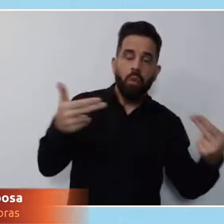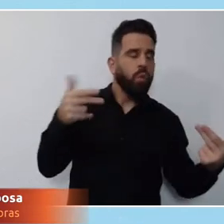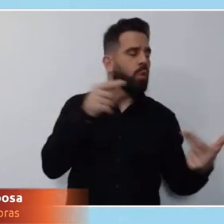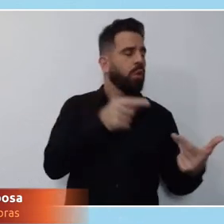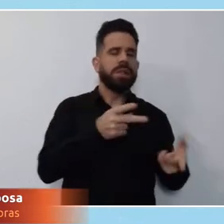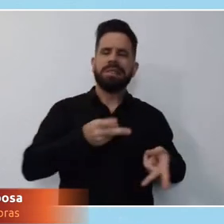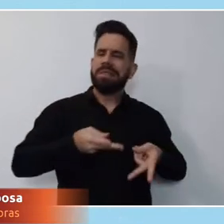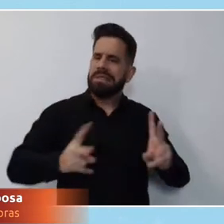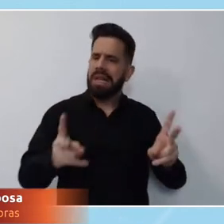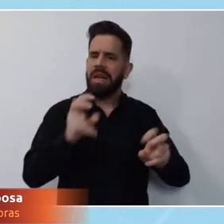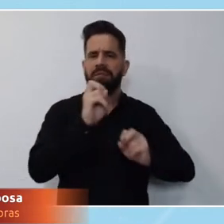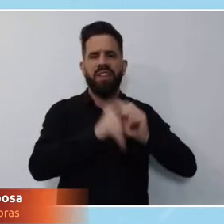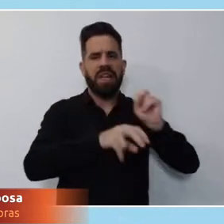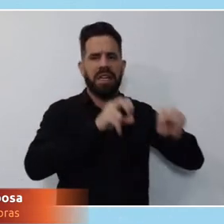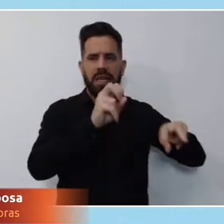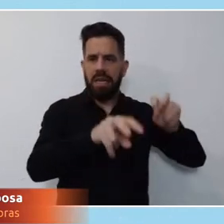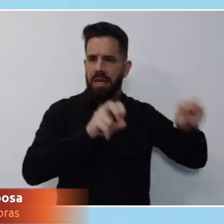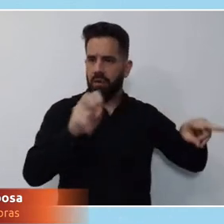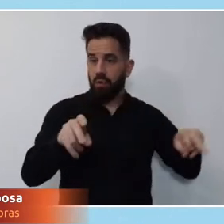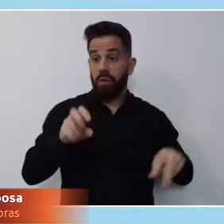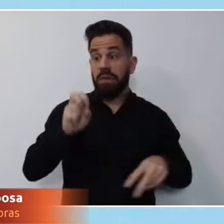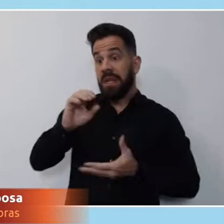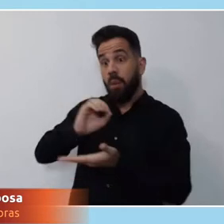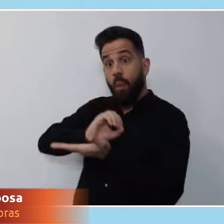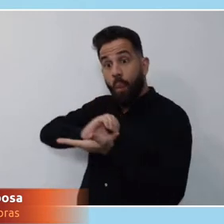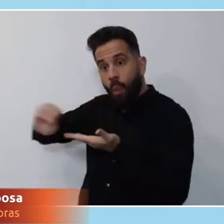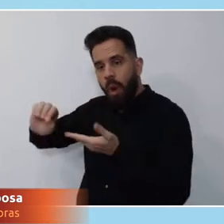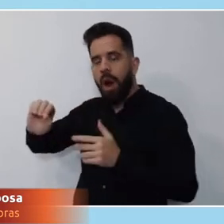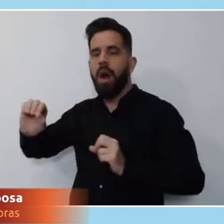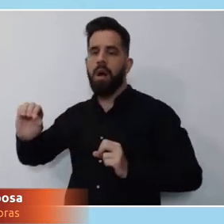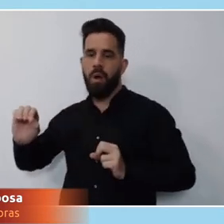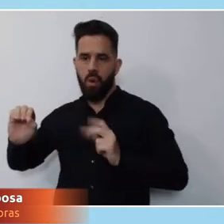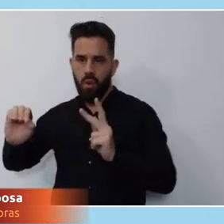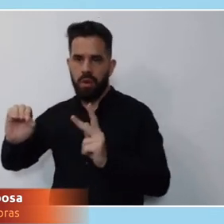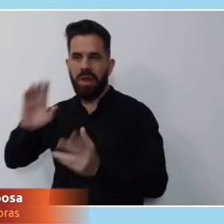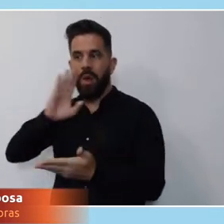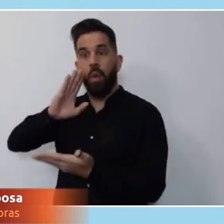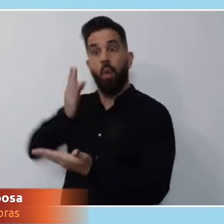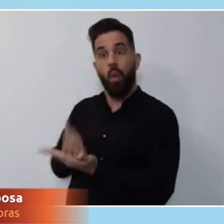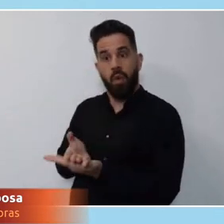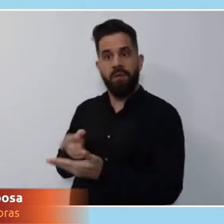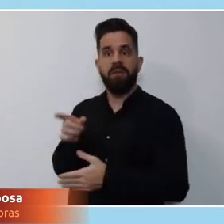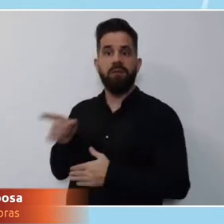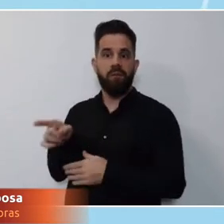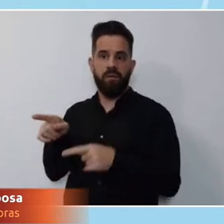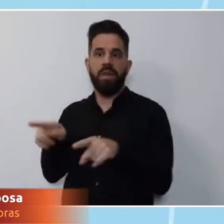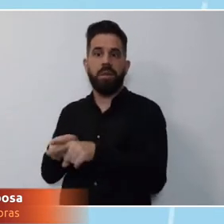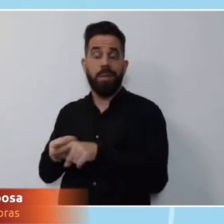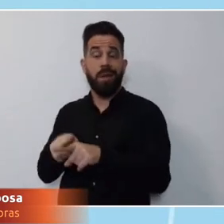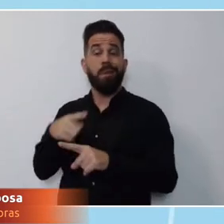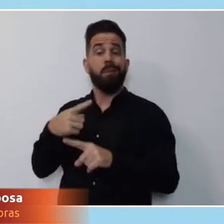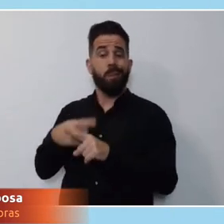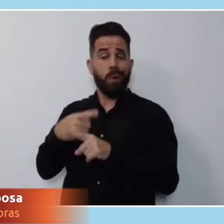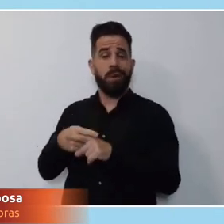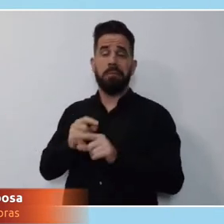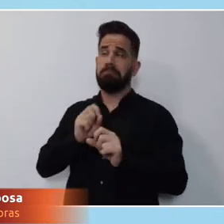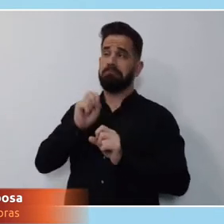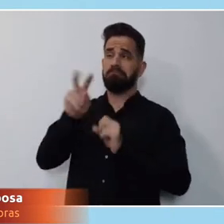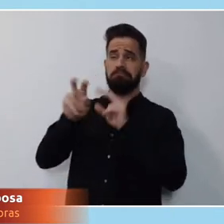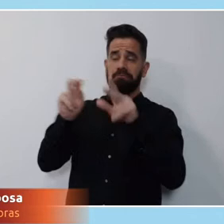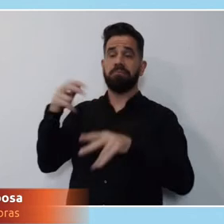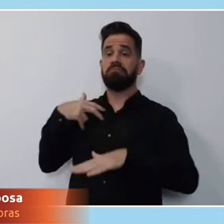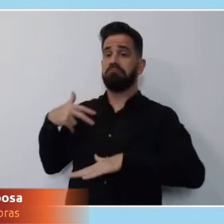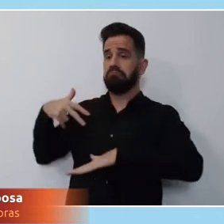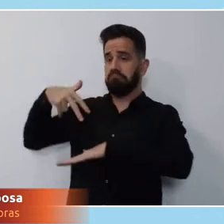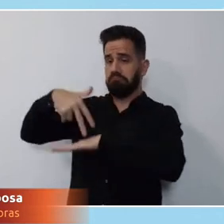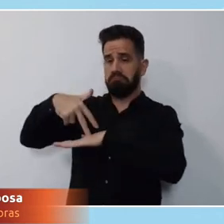seja realmente de uma origem orgânica e que você confie também, porque durante algumas palestras que eu dei, eu já fui procurada